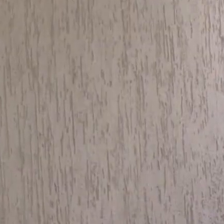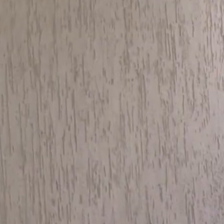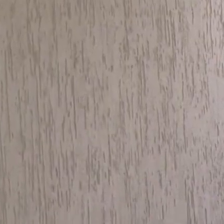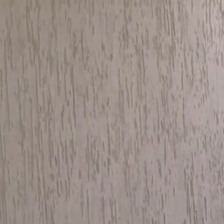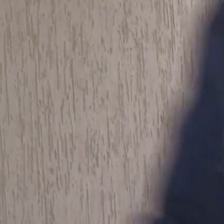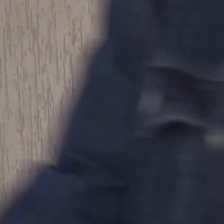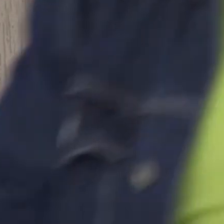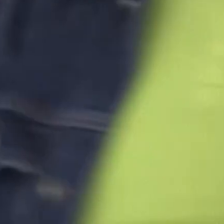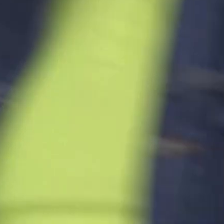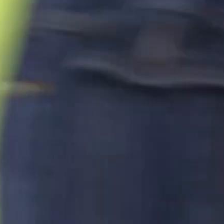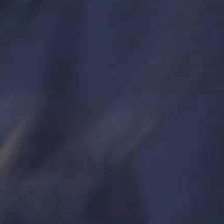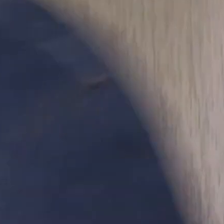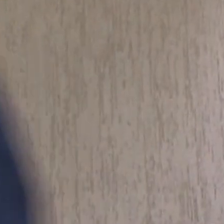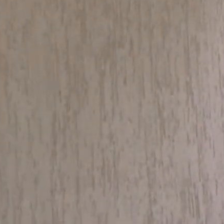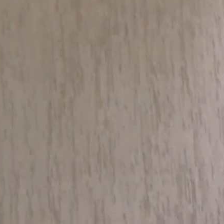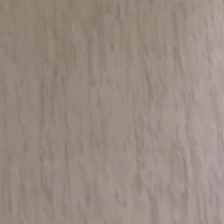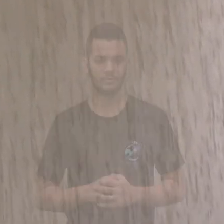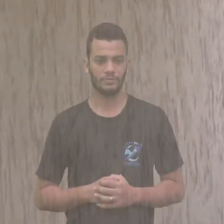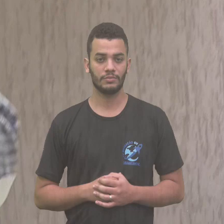Bom dia a todos.